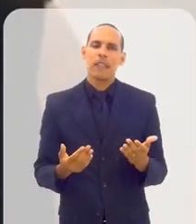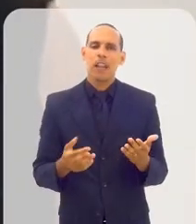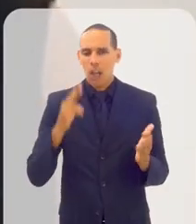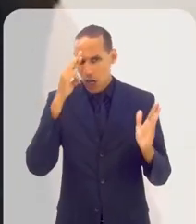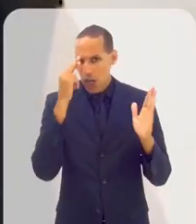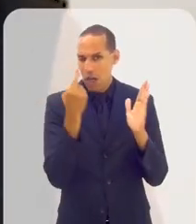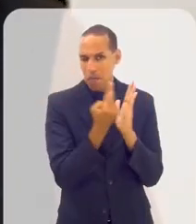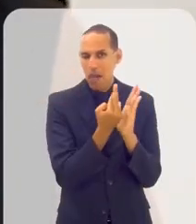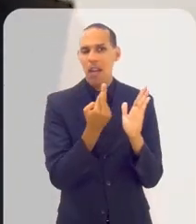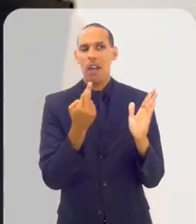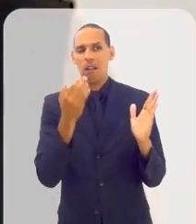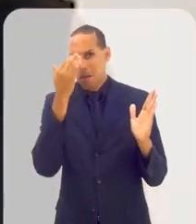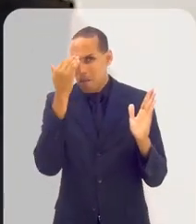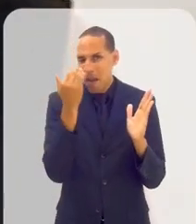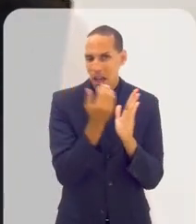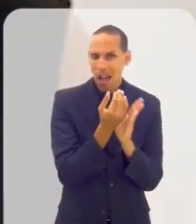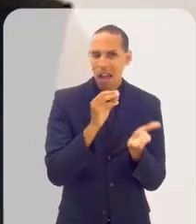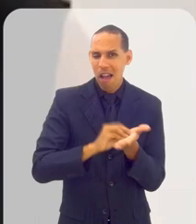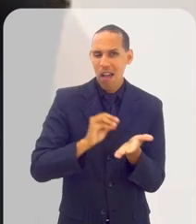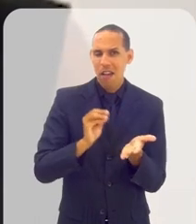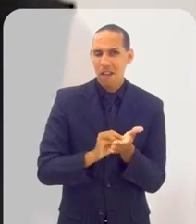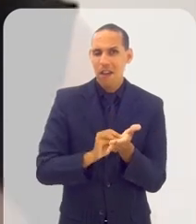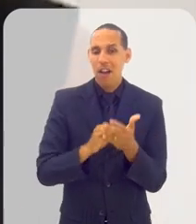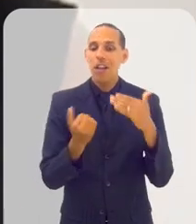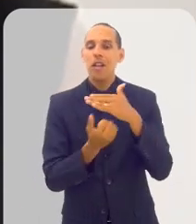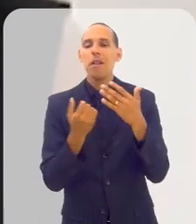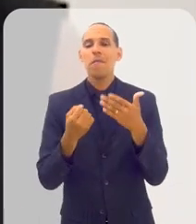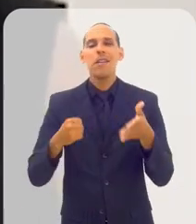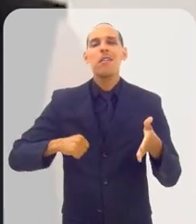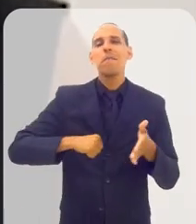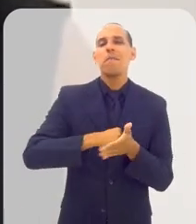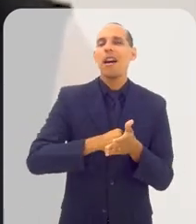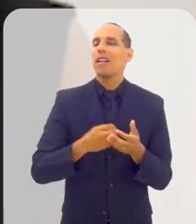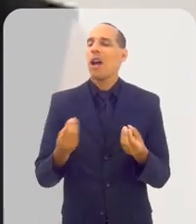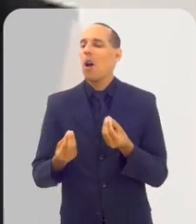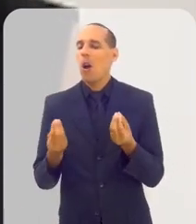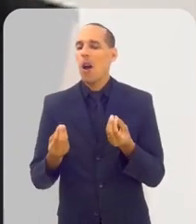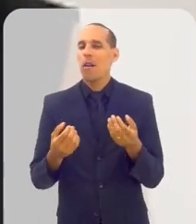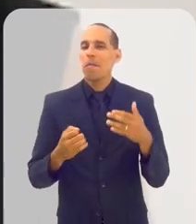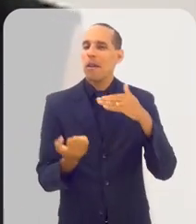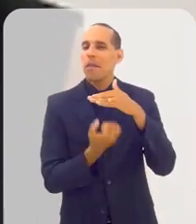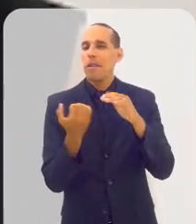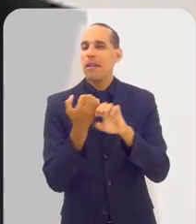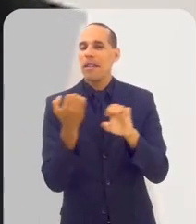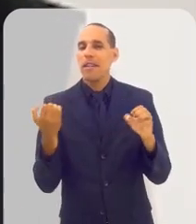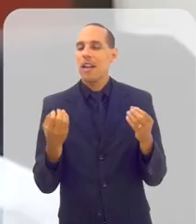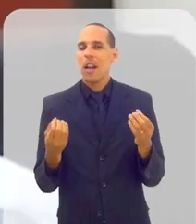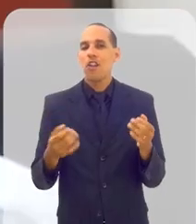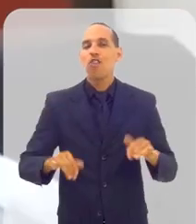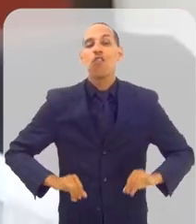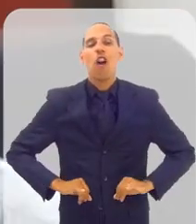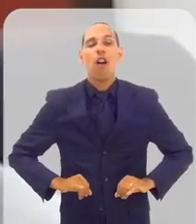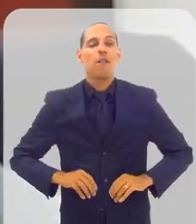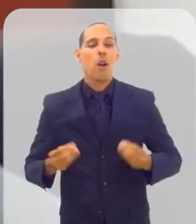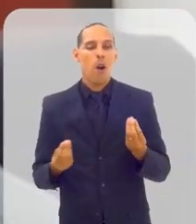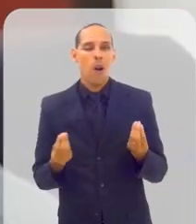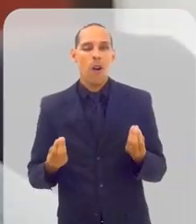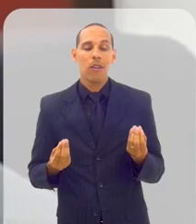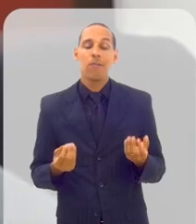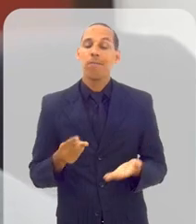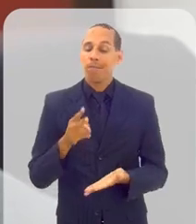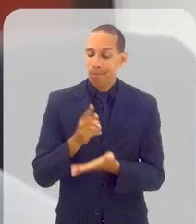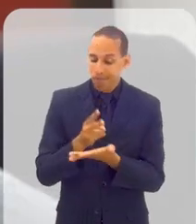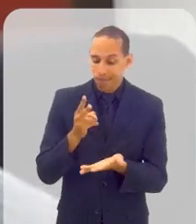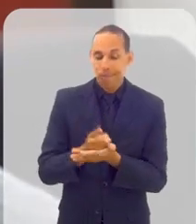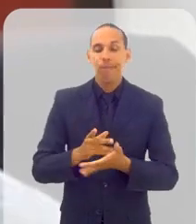não respeito a esses contratos impactou na vida das empresas de engenharia aqui do estado do Rio? Bom, elas